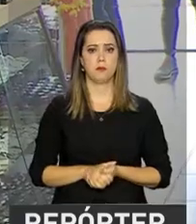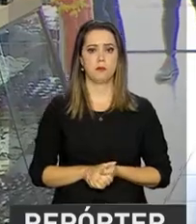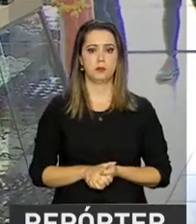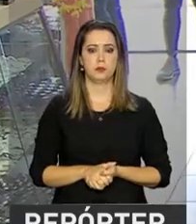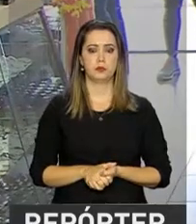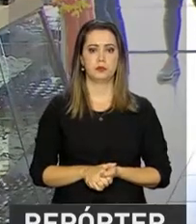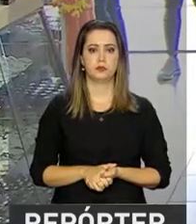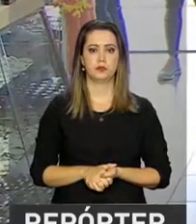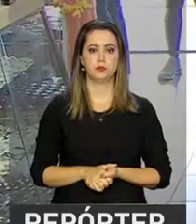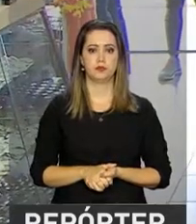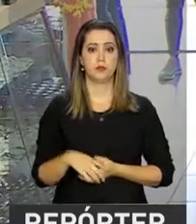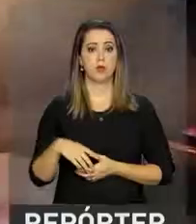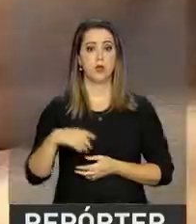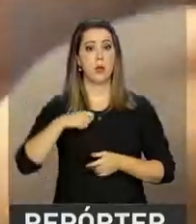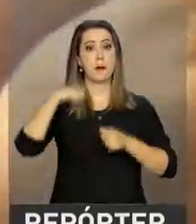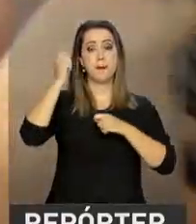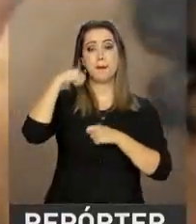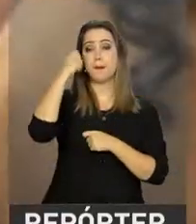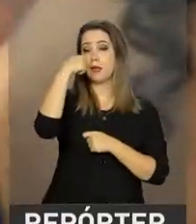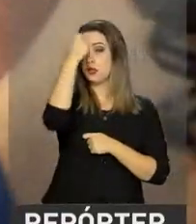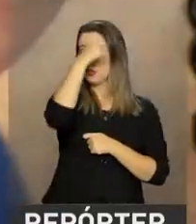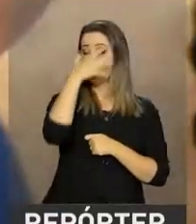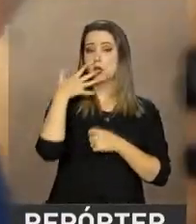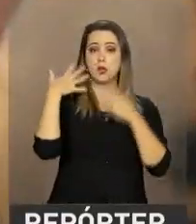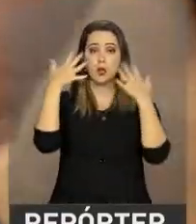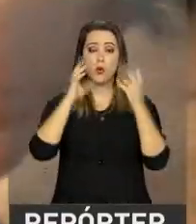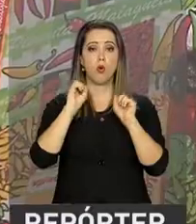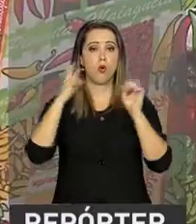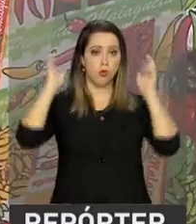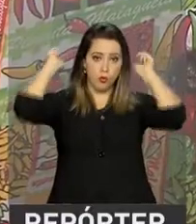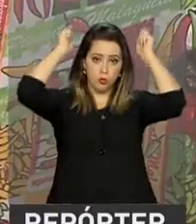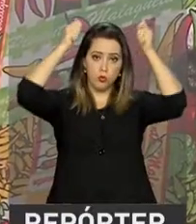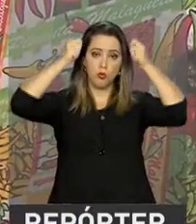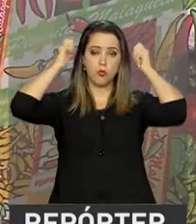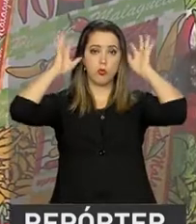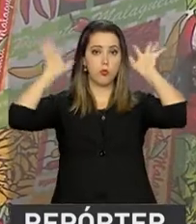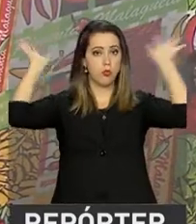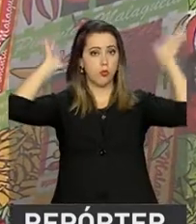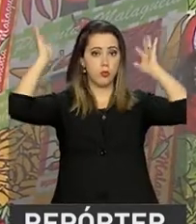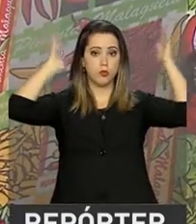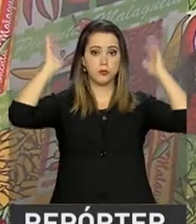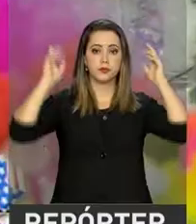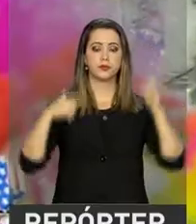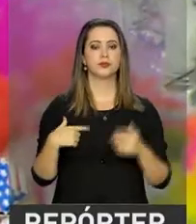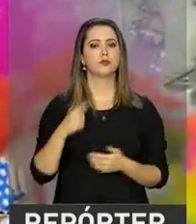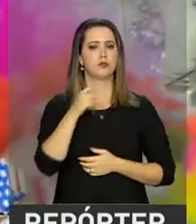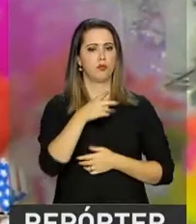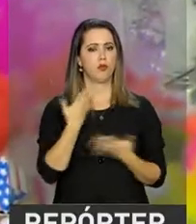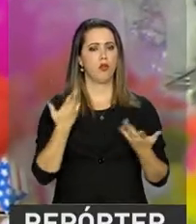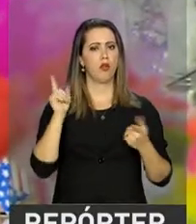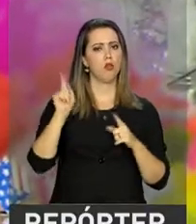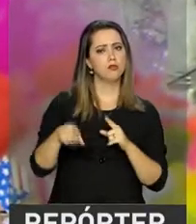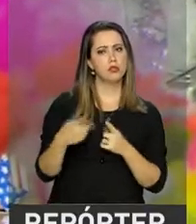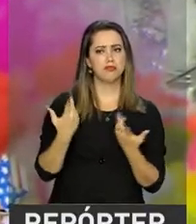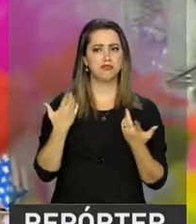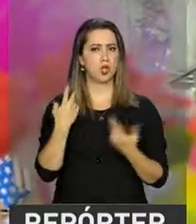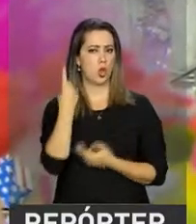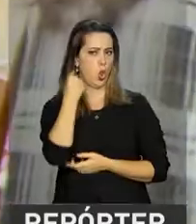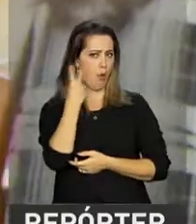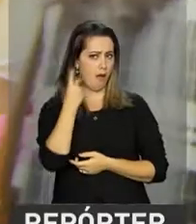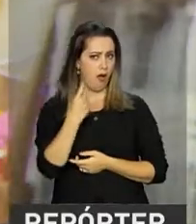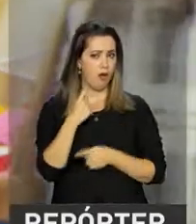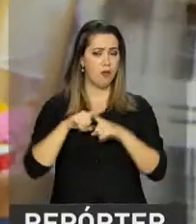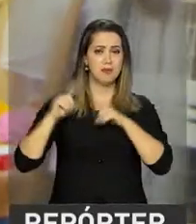pintaram o rosto de preto usar peruca de cabelos crespos se fantasiar de nega maluca comportamento para as inofensivas